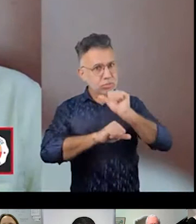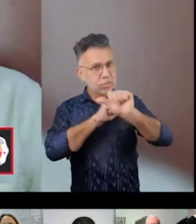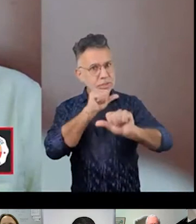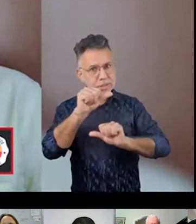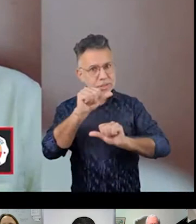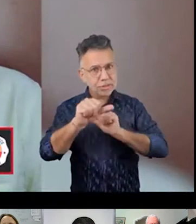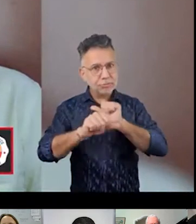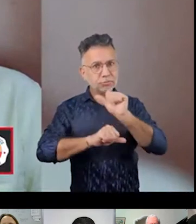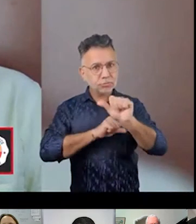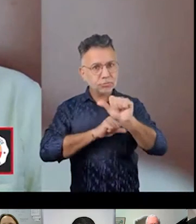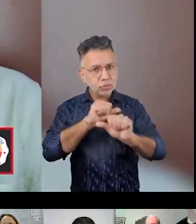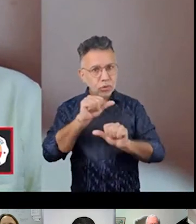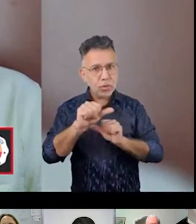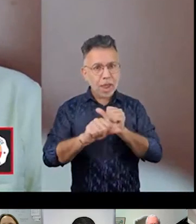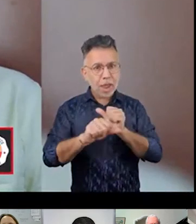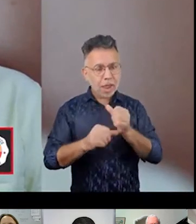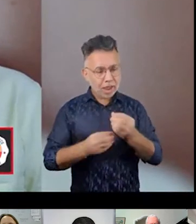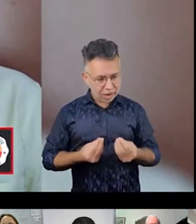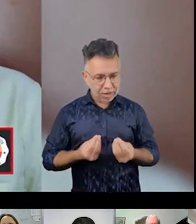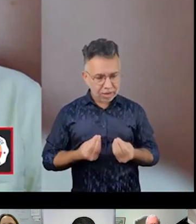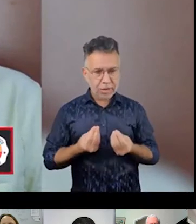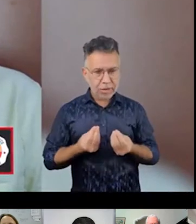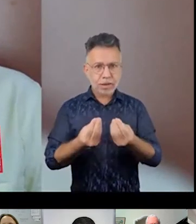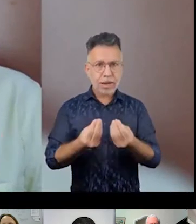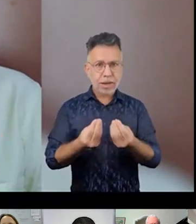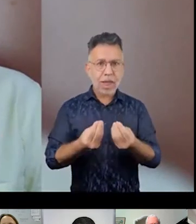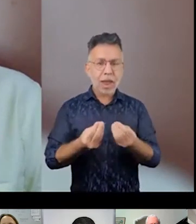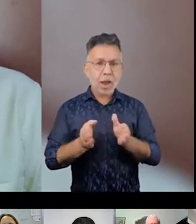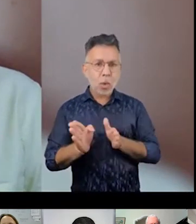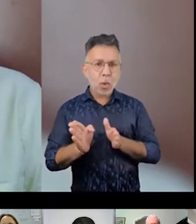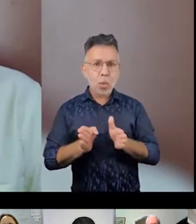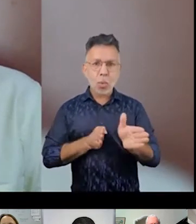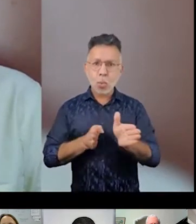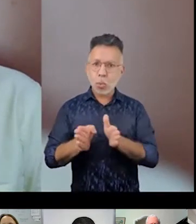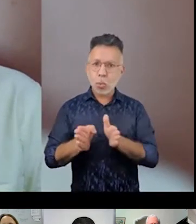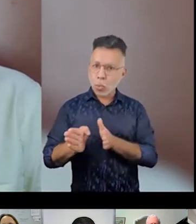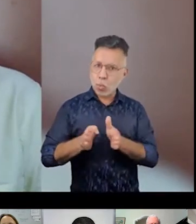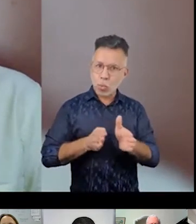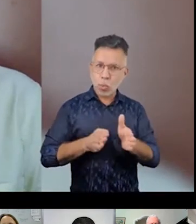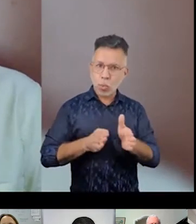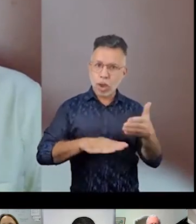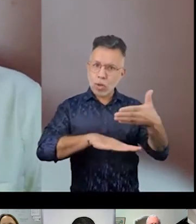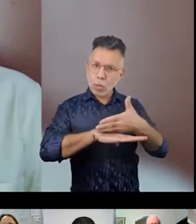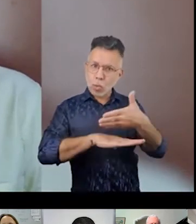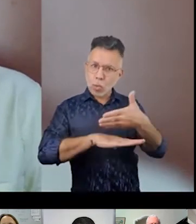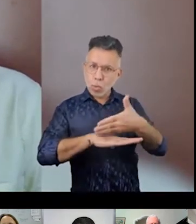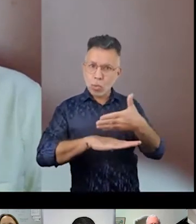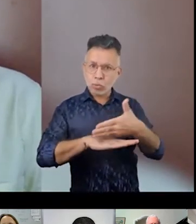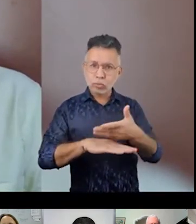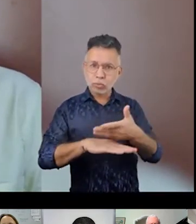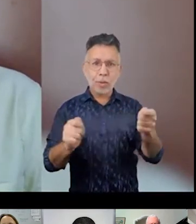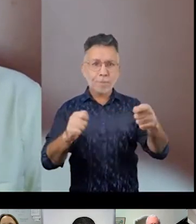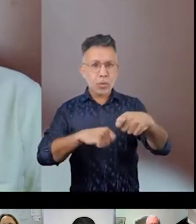preciso tornar o acesso dela